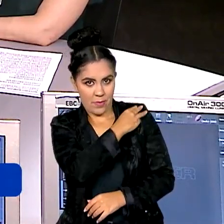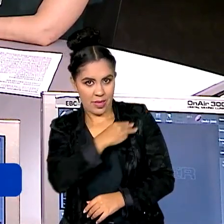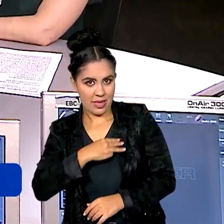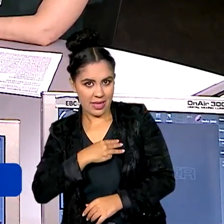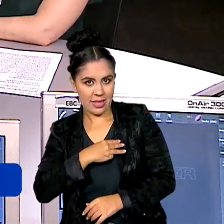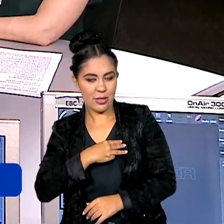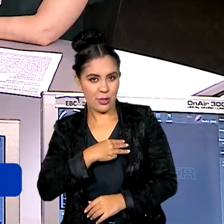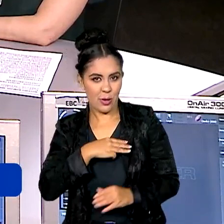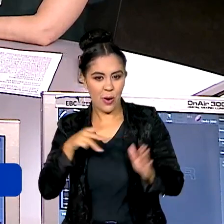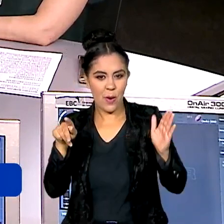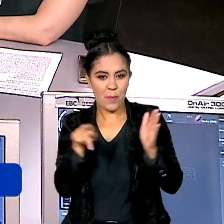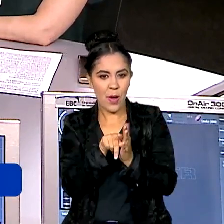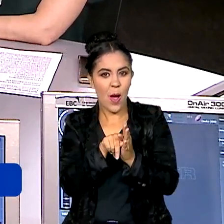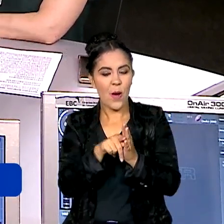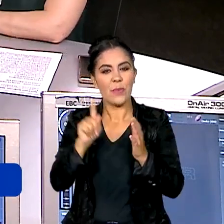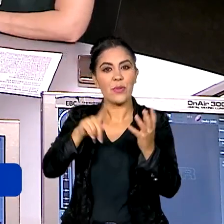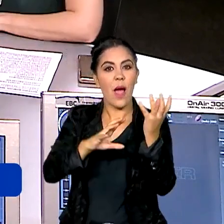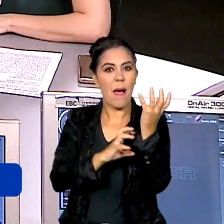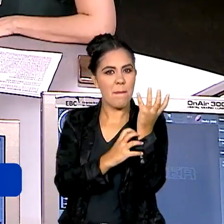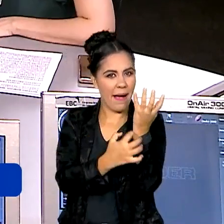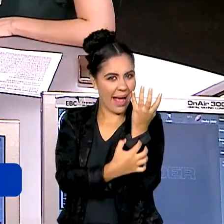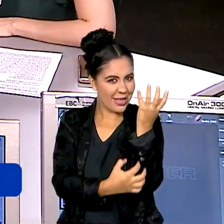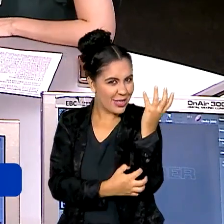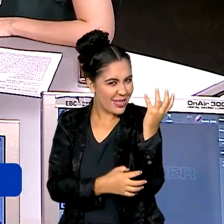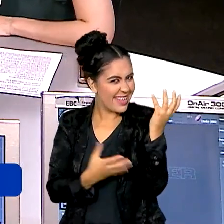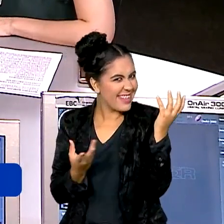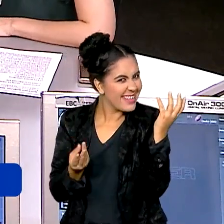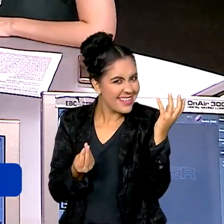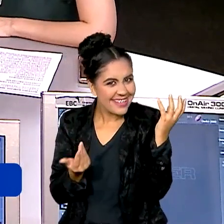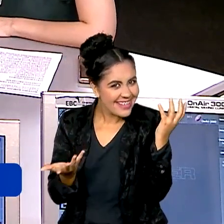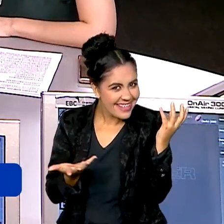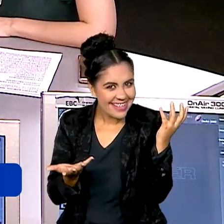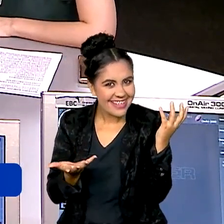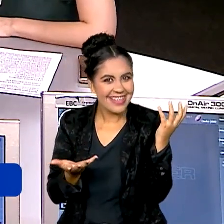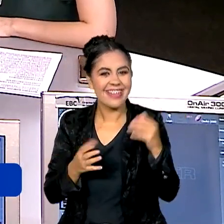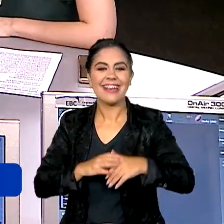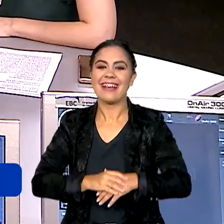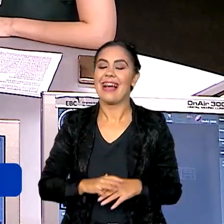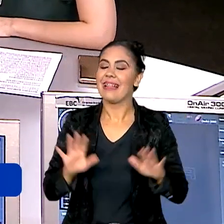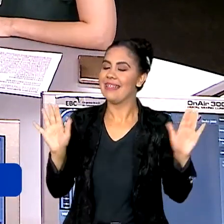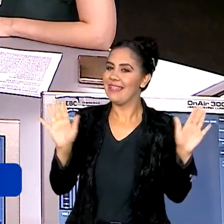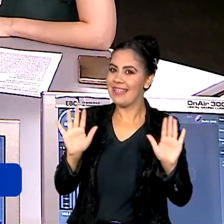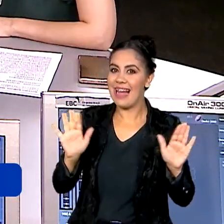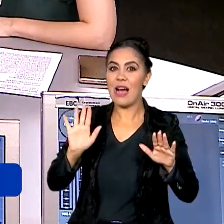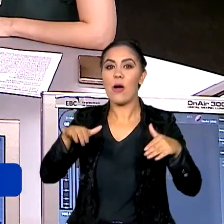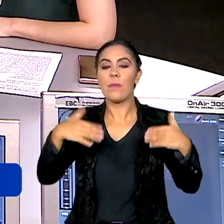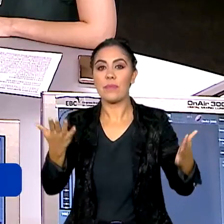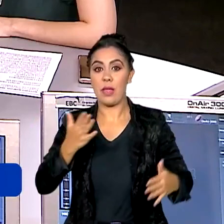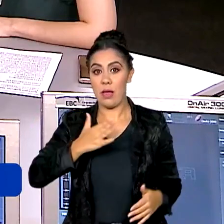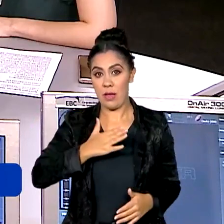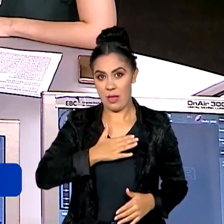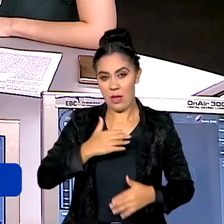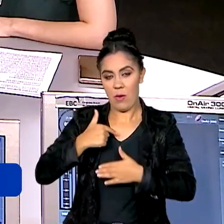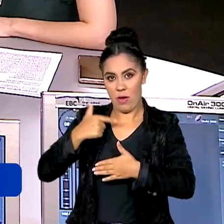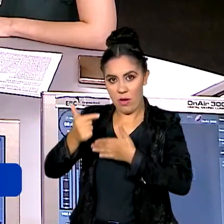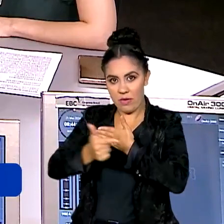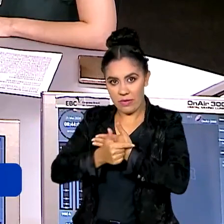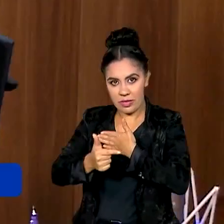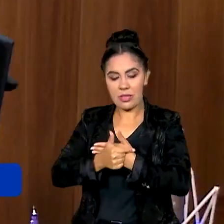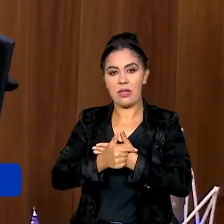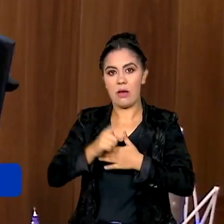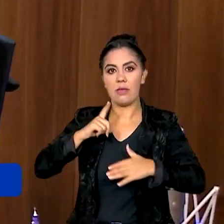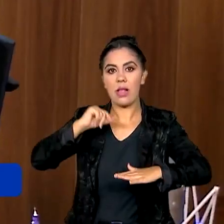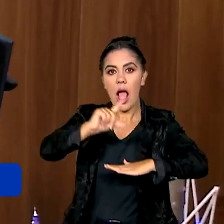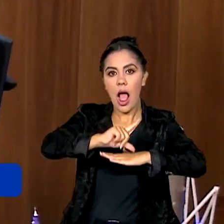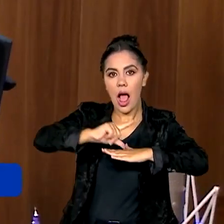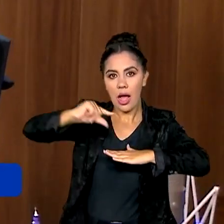isso? Não é o ministro do abacaxi, mas a função de uma secretaria da Casa Civil ou de governo,